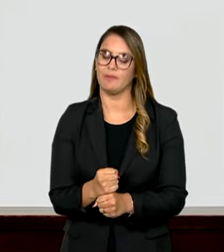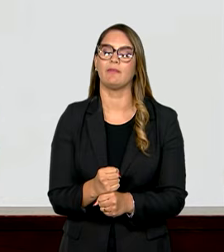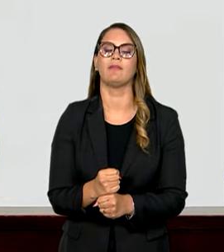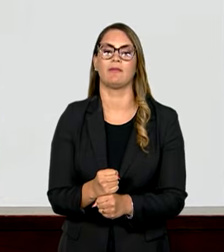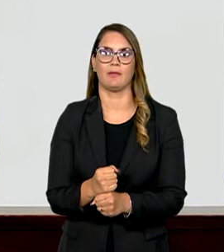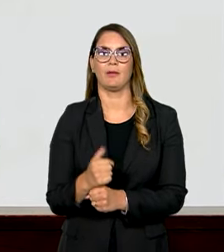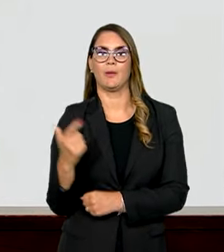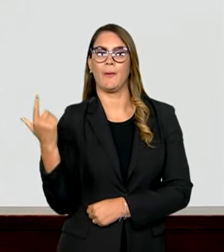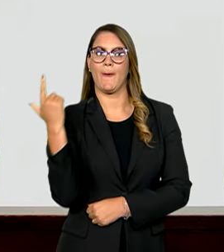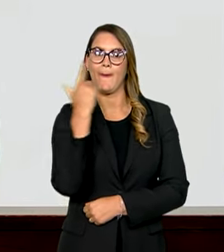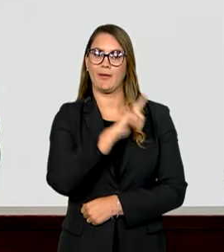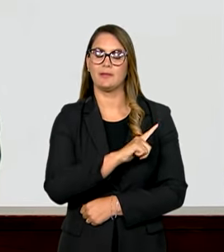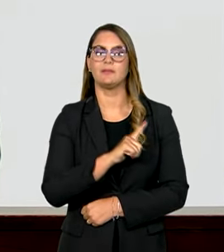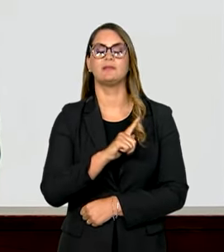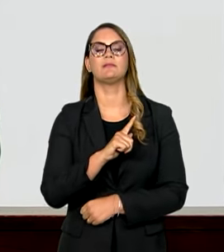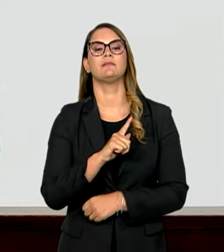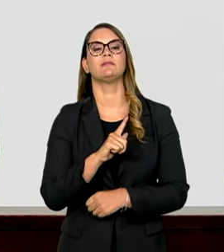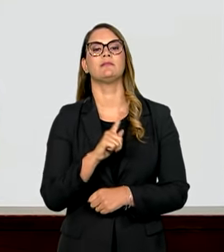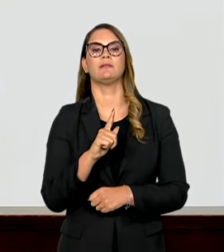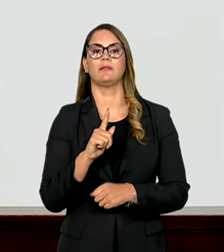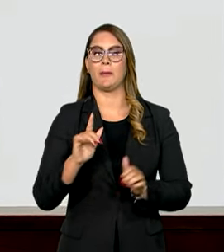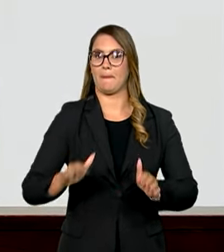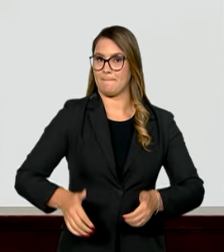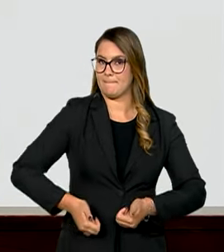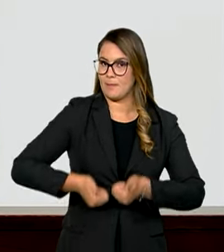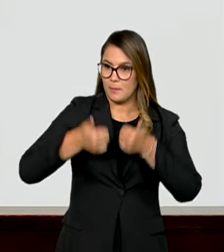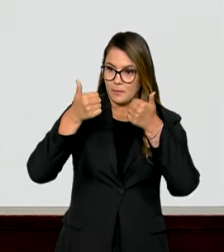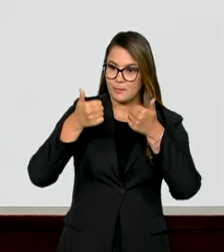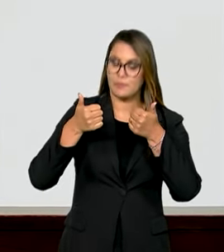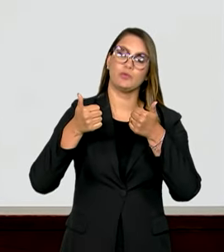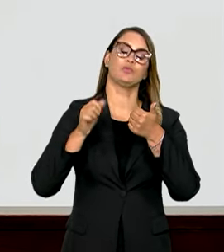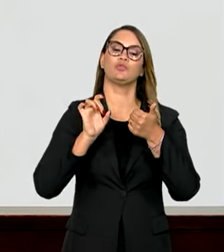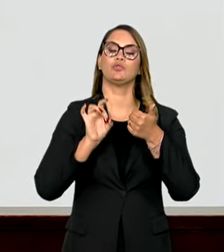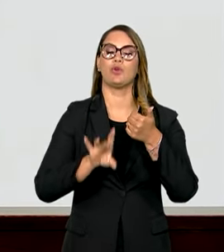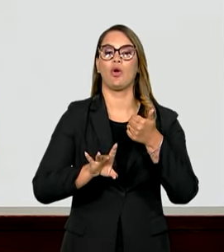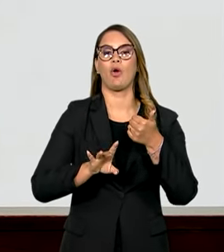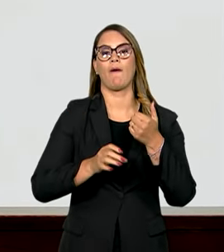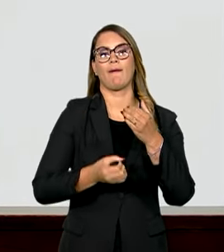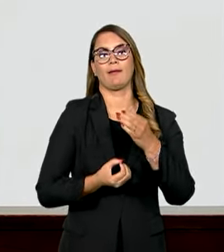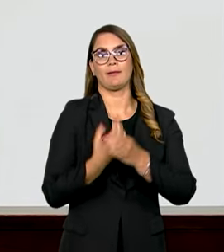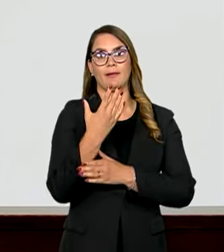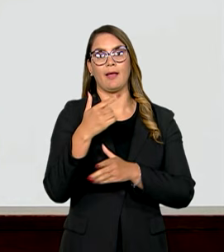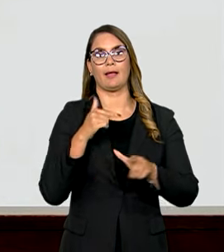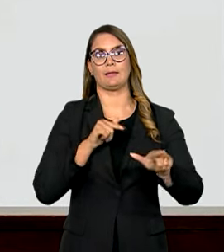gente possa ter um ciclo virtuoso, não só de